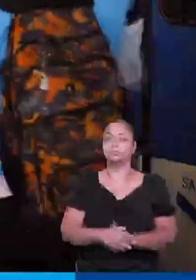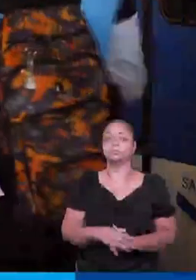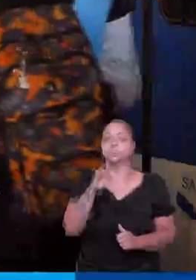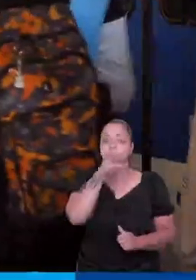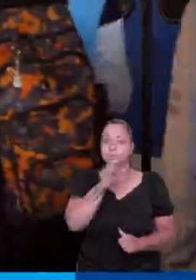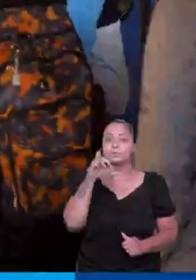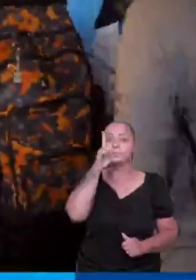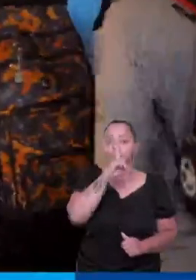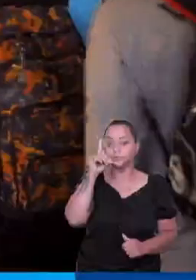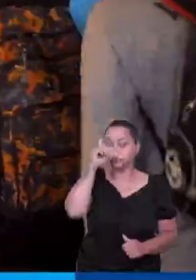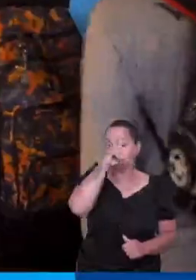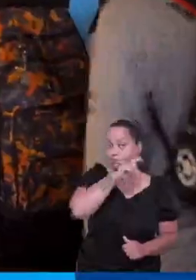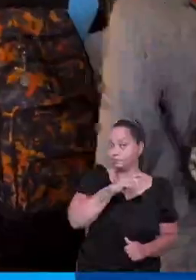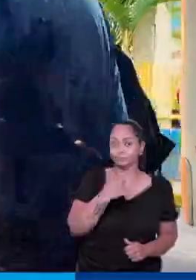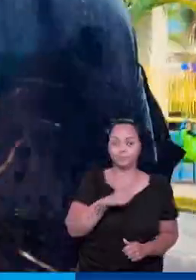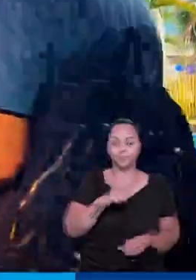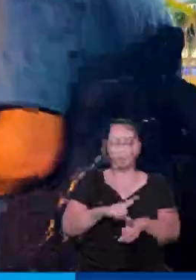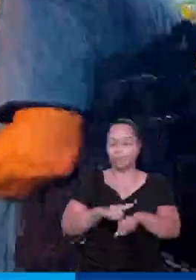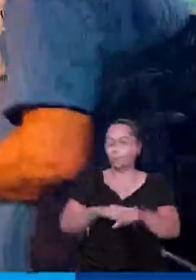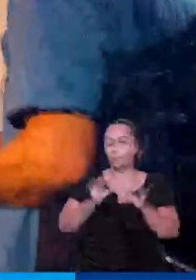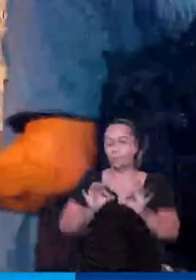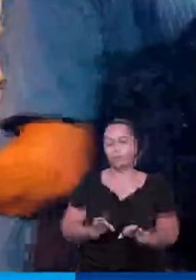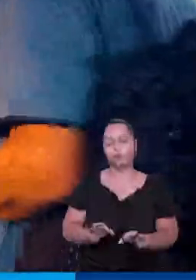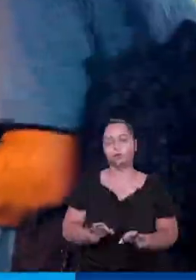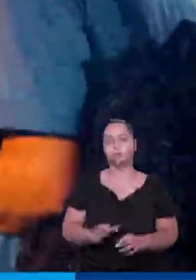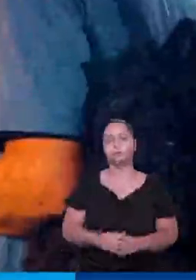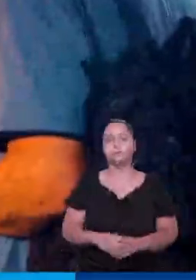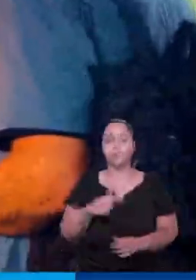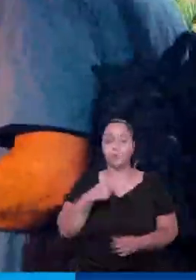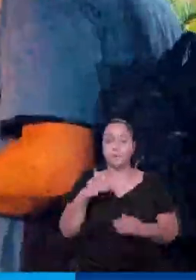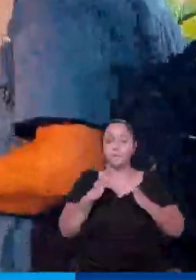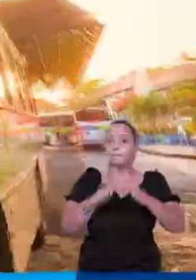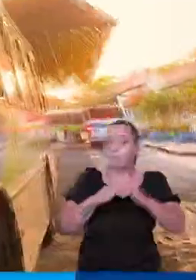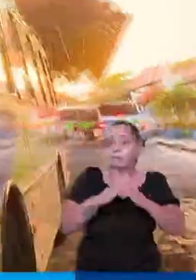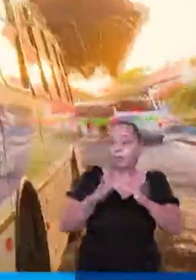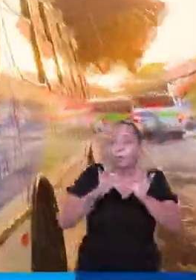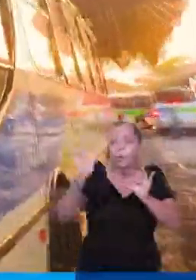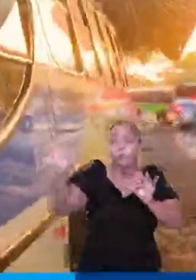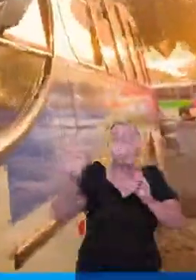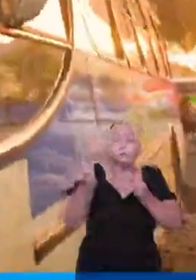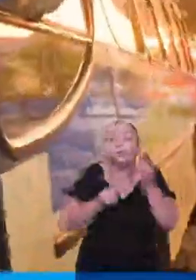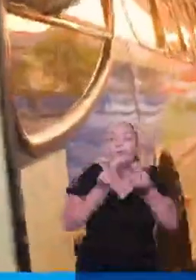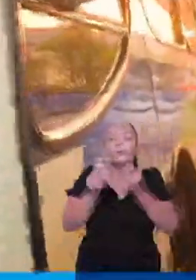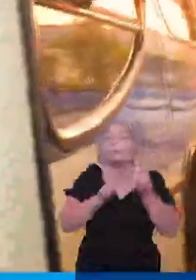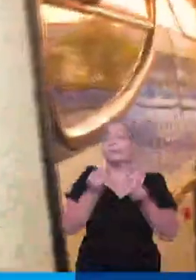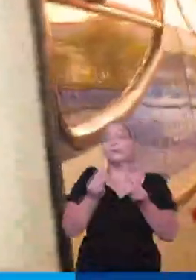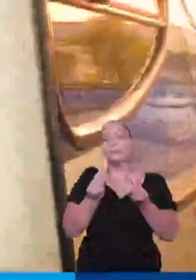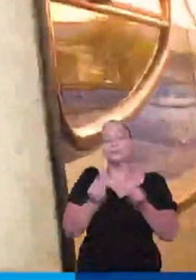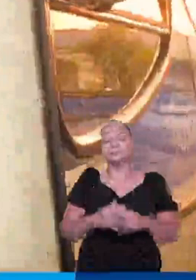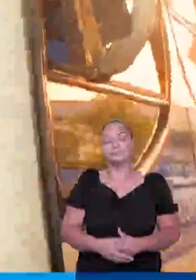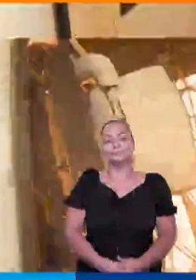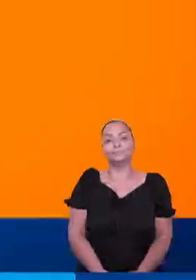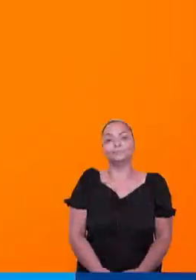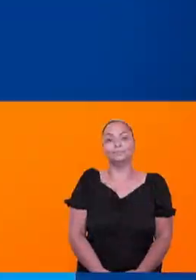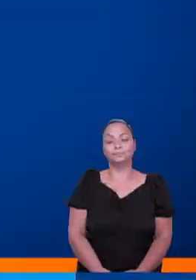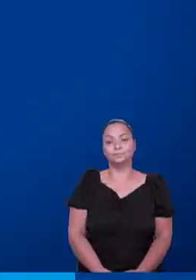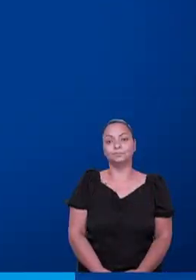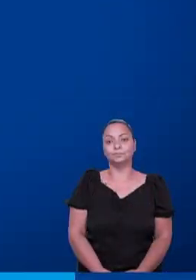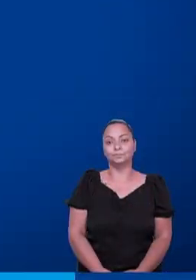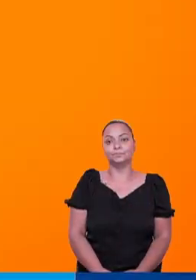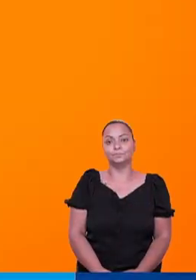manhã. Final de semana aí que não tem mesmo o horário de ônibus certo. Como que nós mora longe e vamos viver sem os ônibus? Não tem